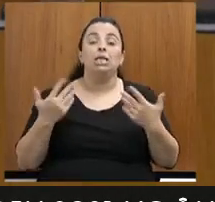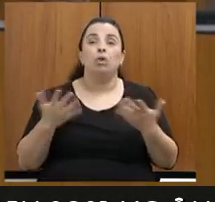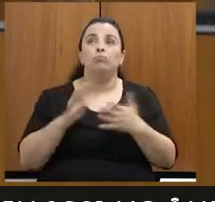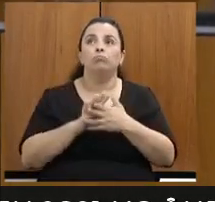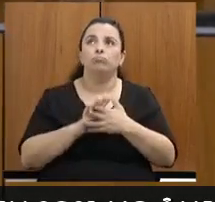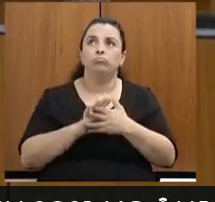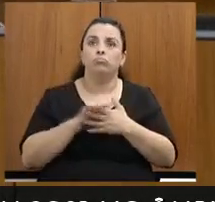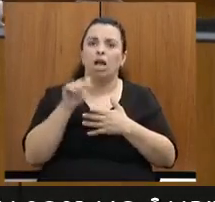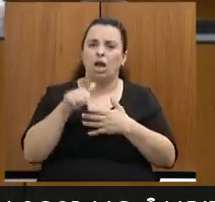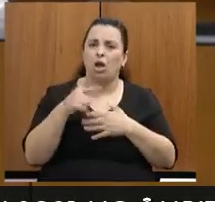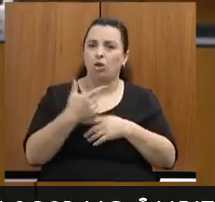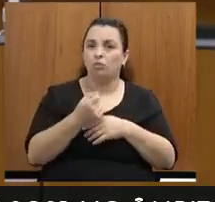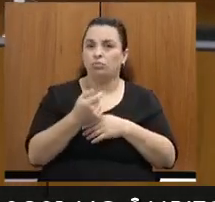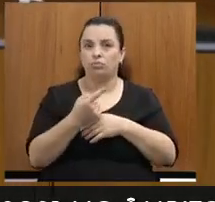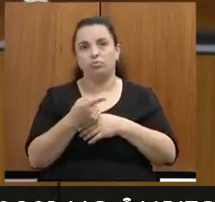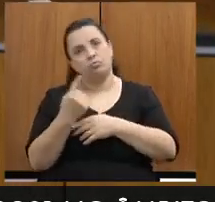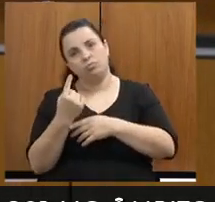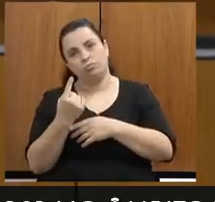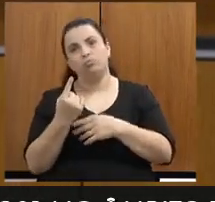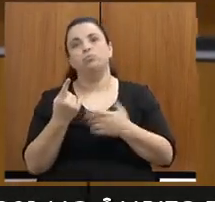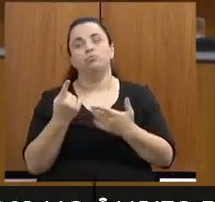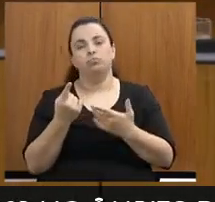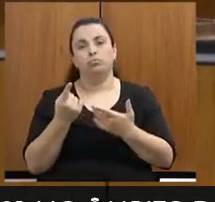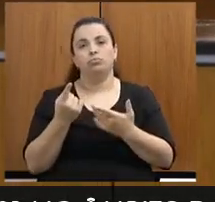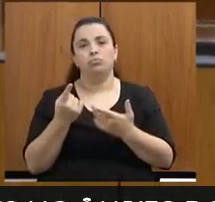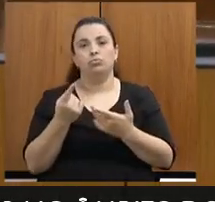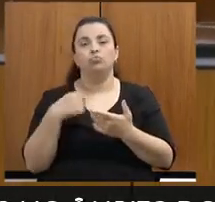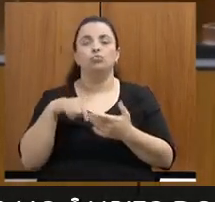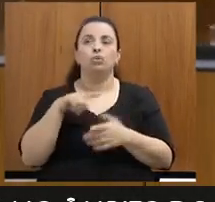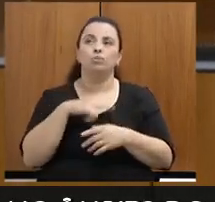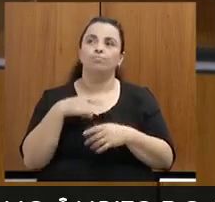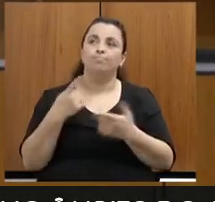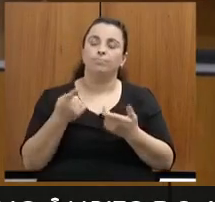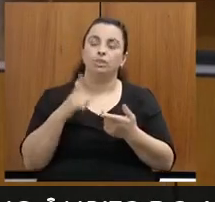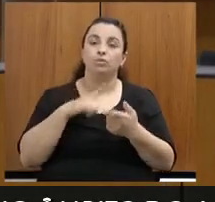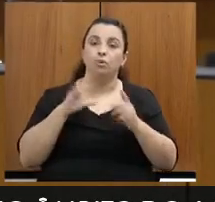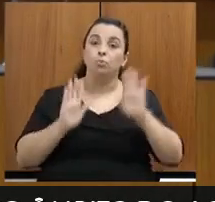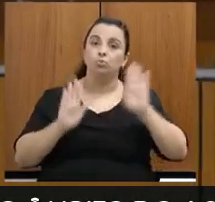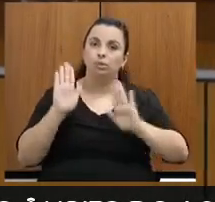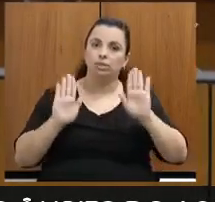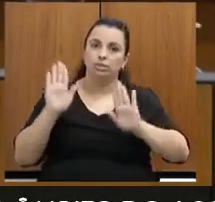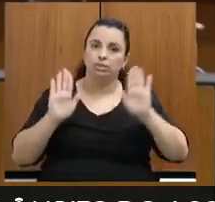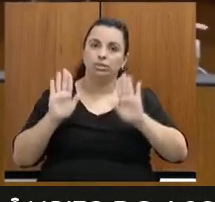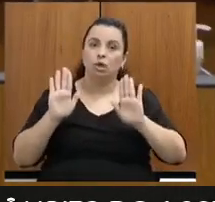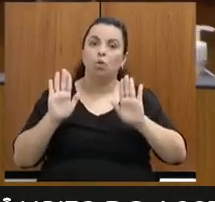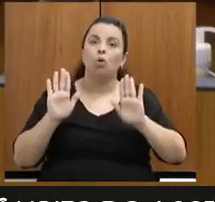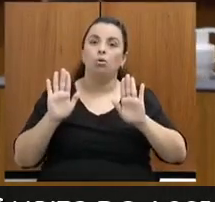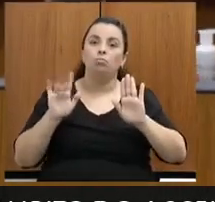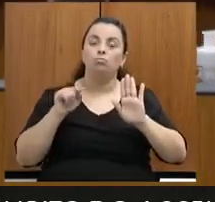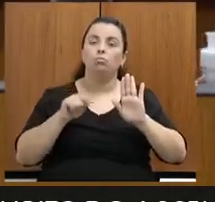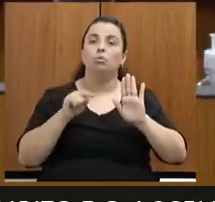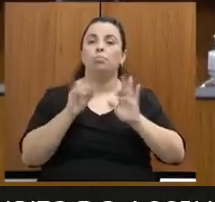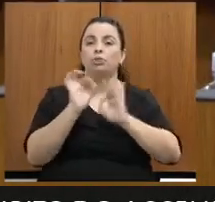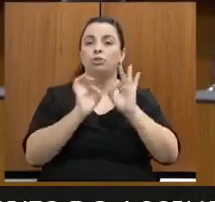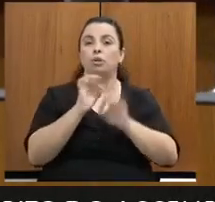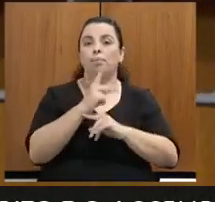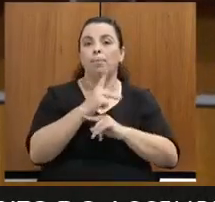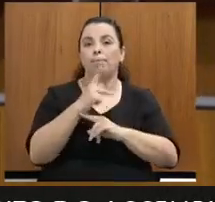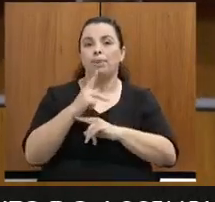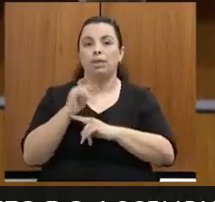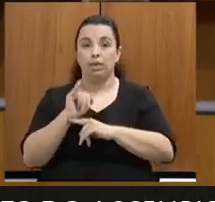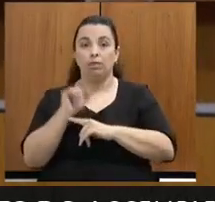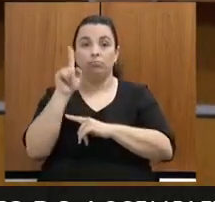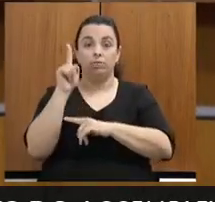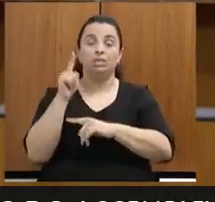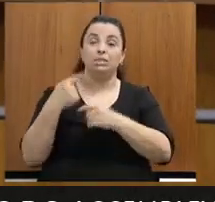agora nós acabamos de fazer aí uma licitação para um peppy lá de